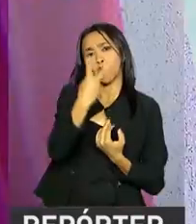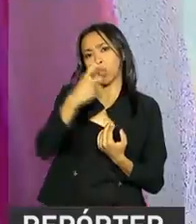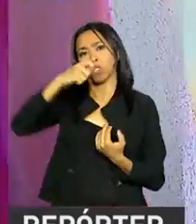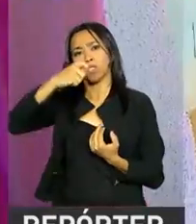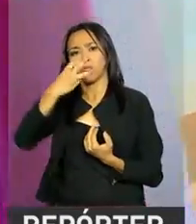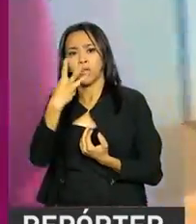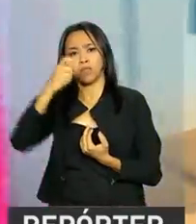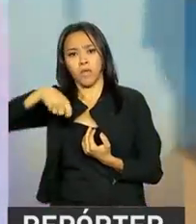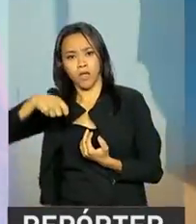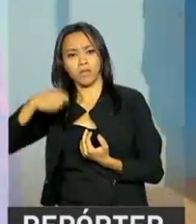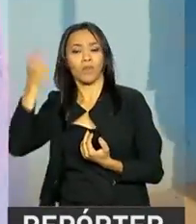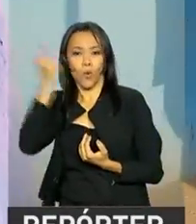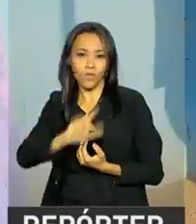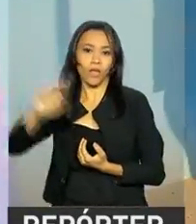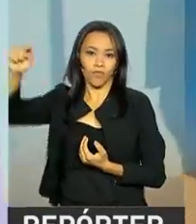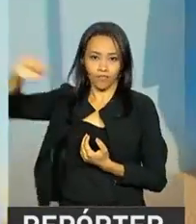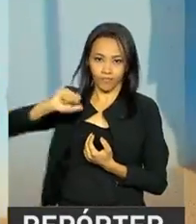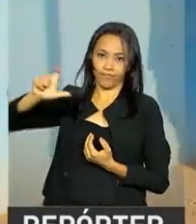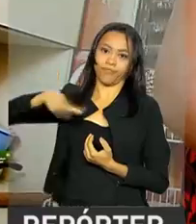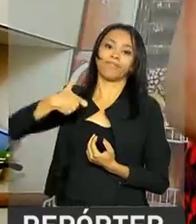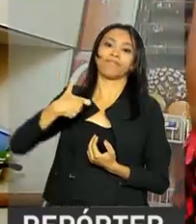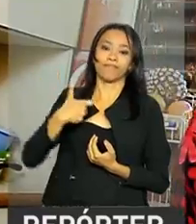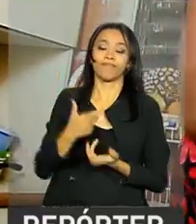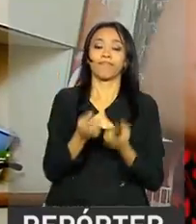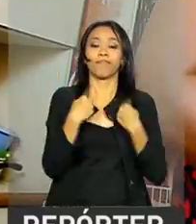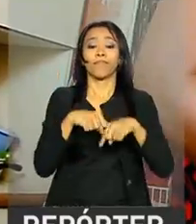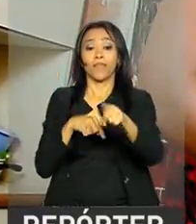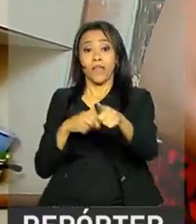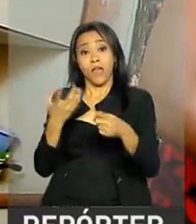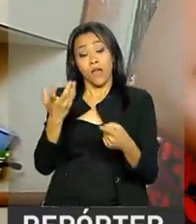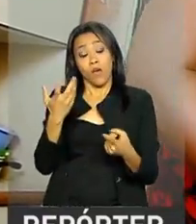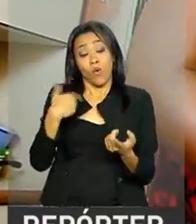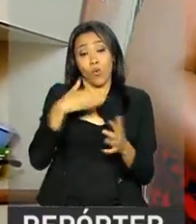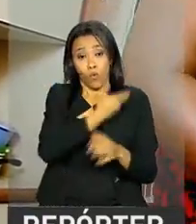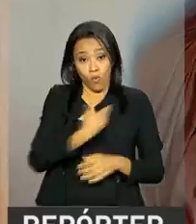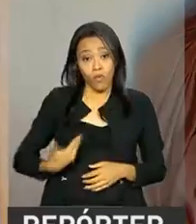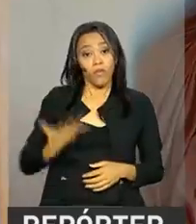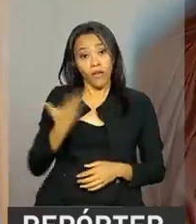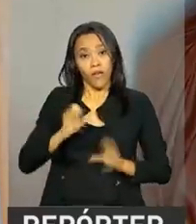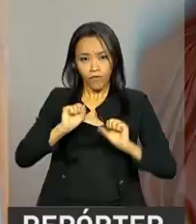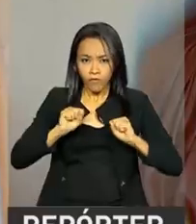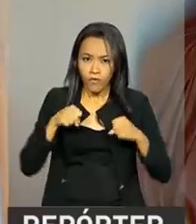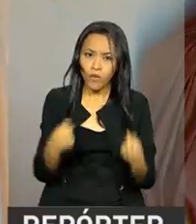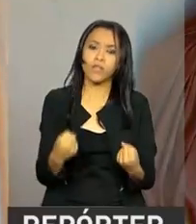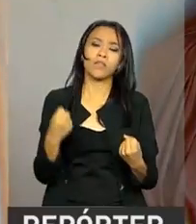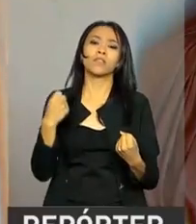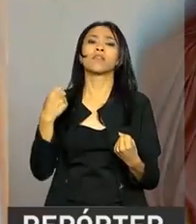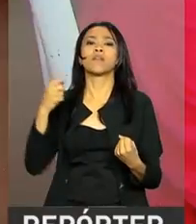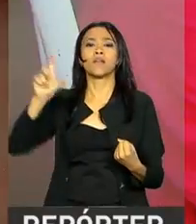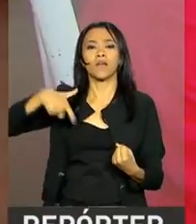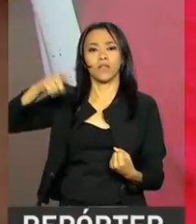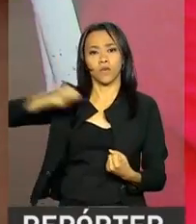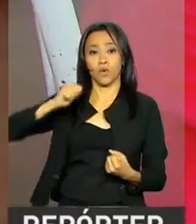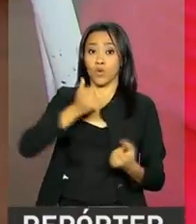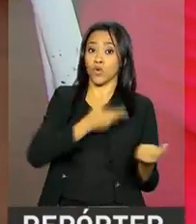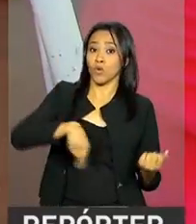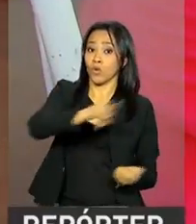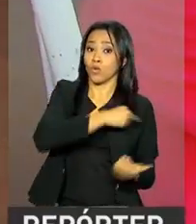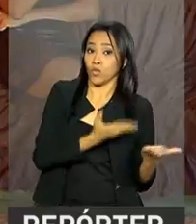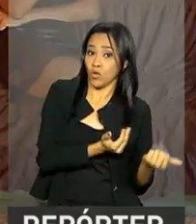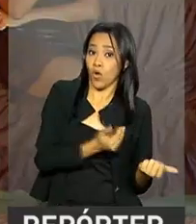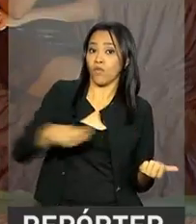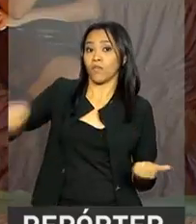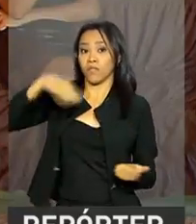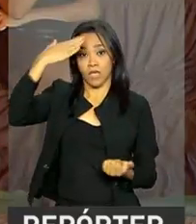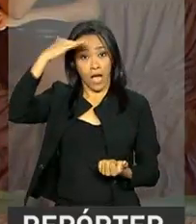programa para este ano o governo pretende também fortalecer o bolsa família jovens e adultos vão receber incentivos